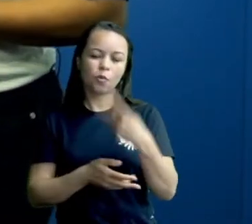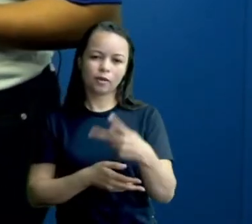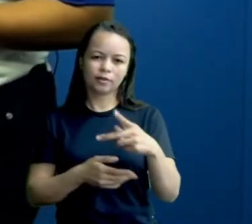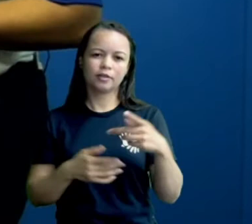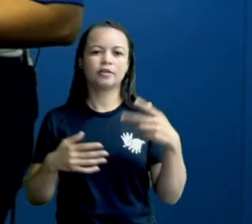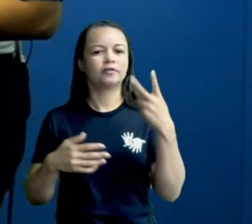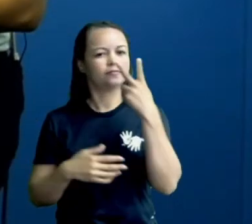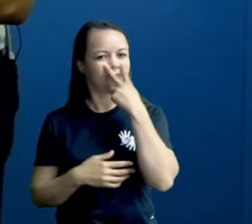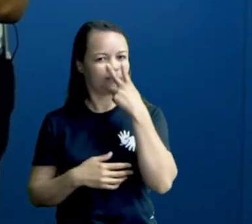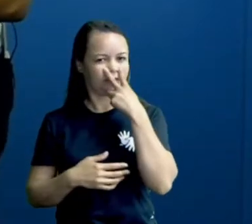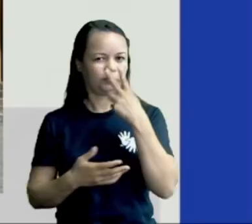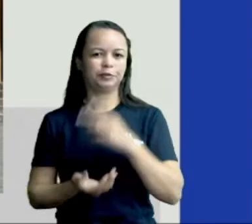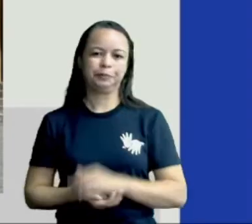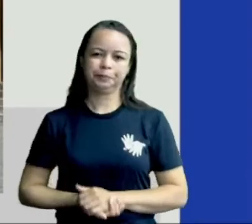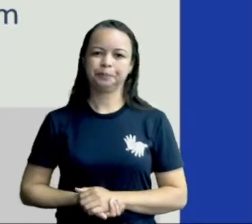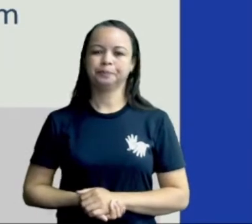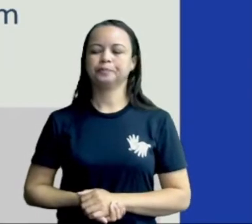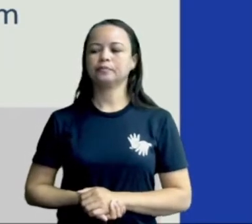certo?